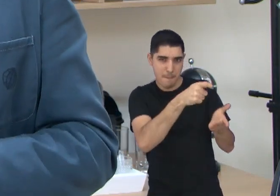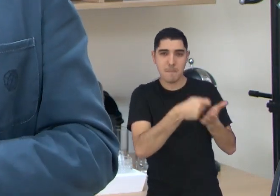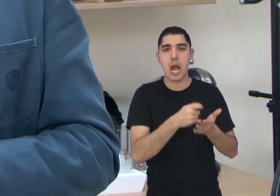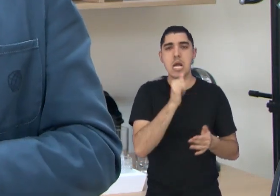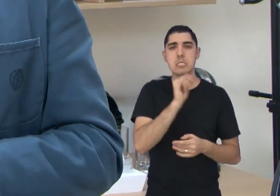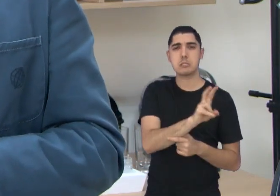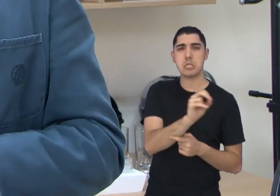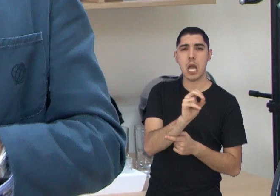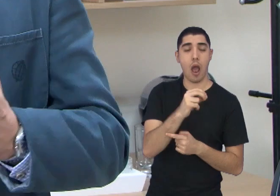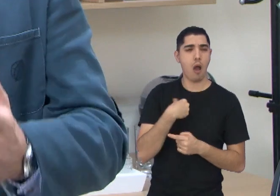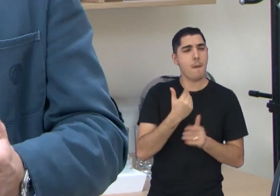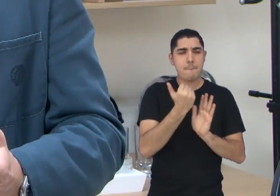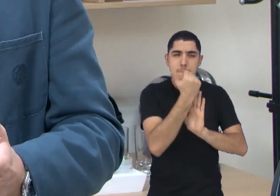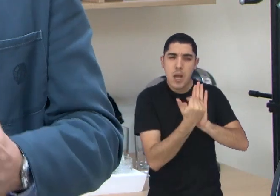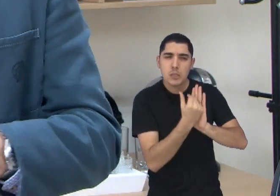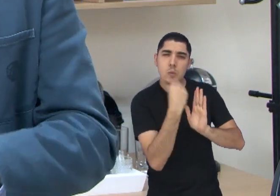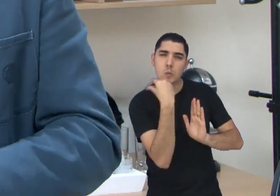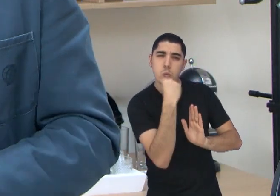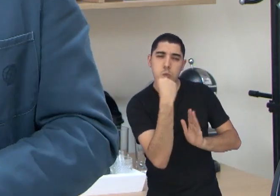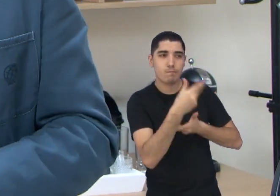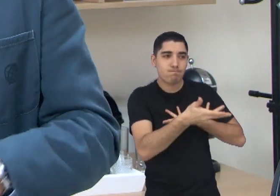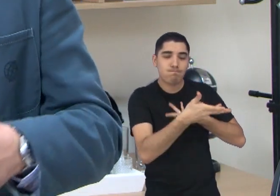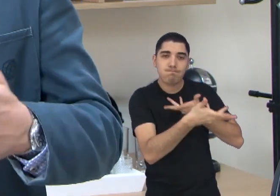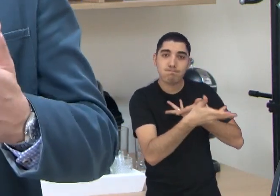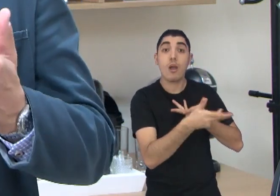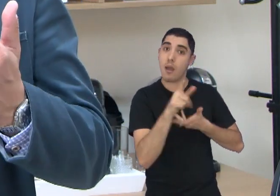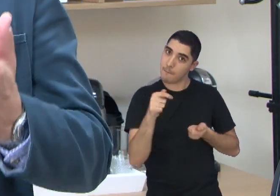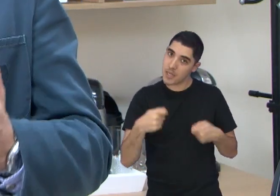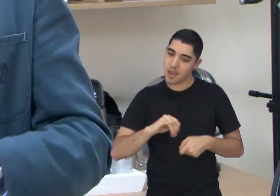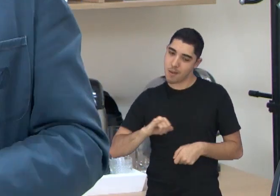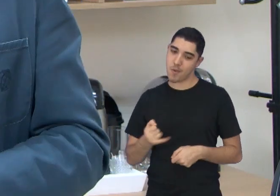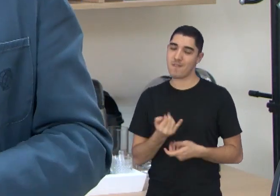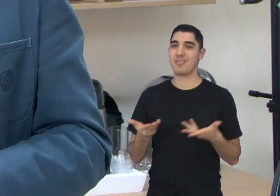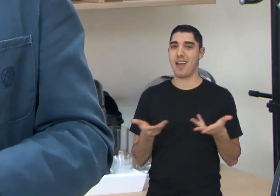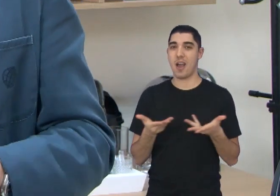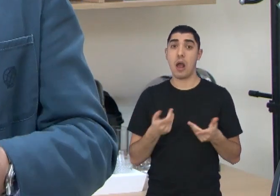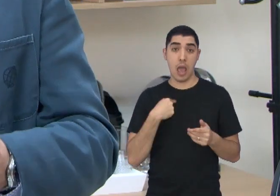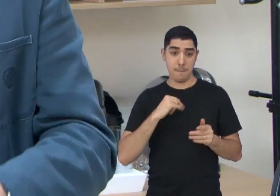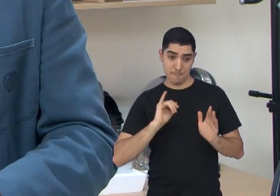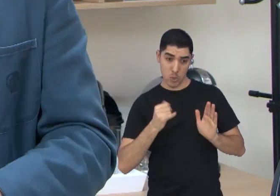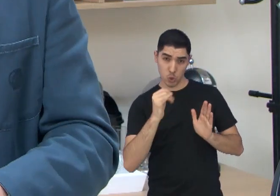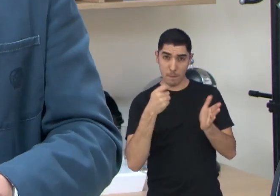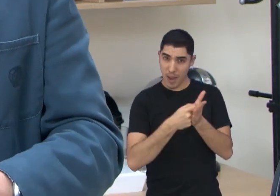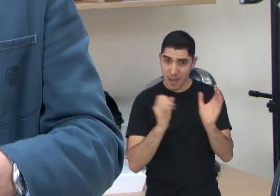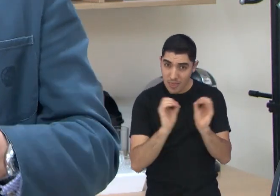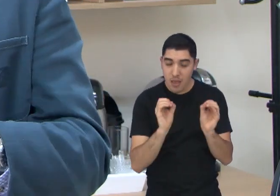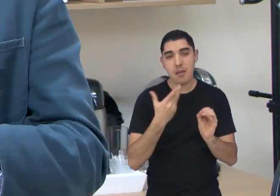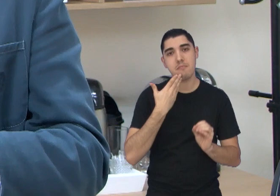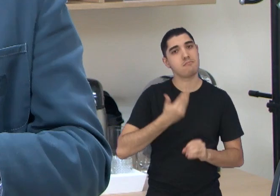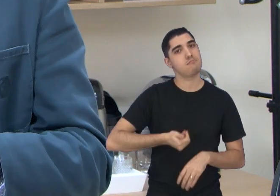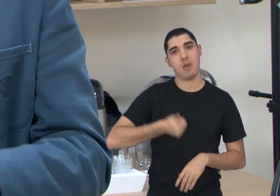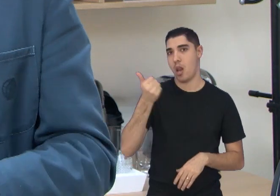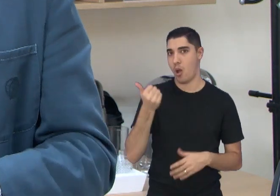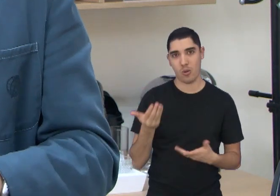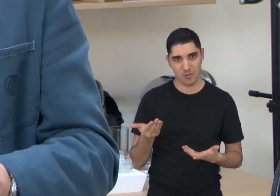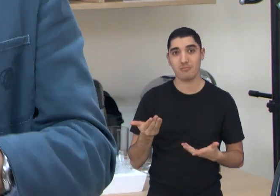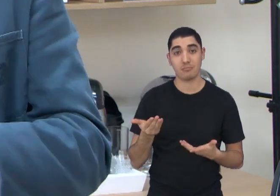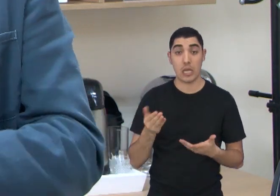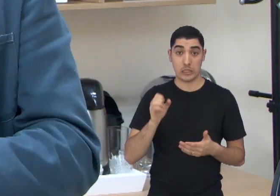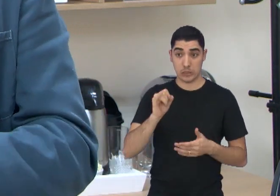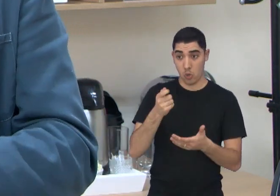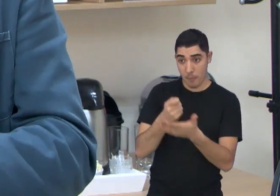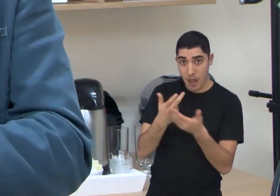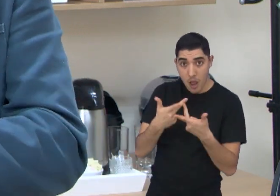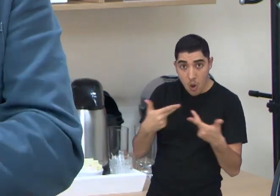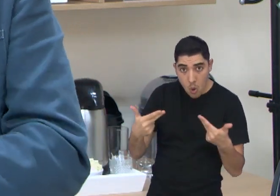para o devedor. Então, essa oportunidade tem que aproveitar, desde que não se pague juro, não se pagando juro, quando você vai adquirir algo, é melhor